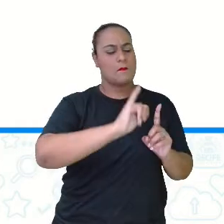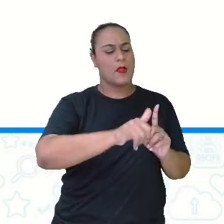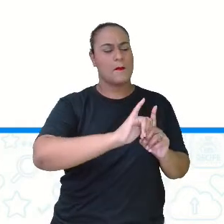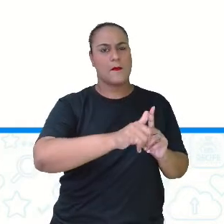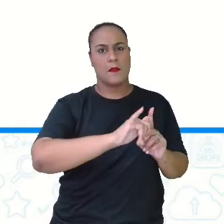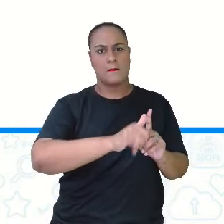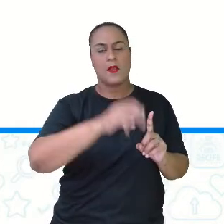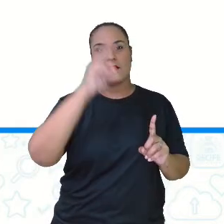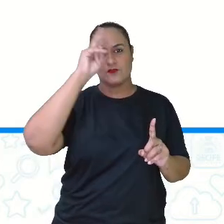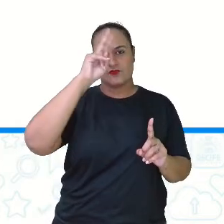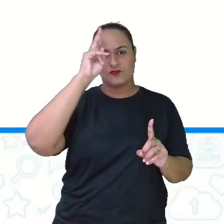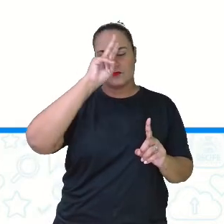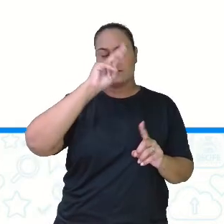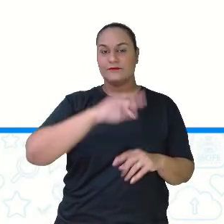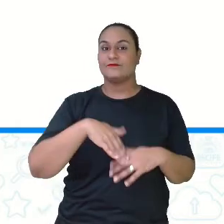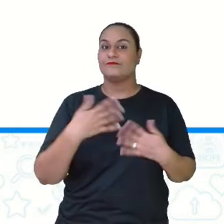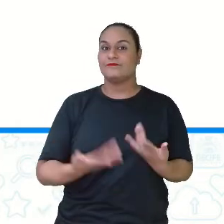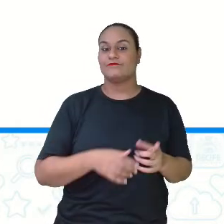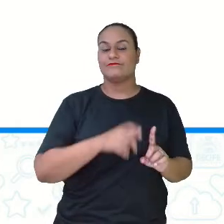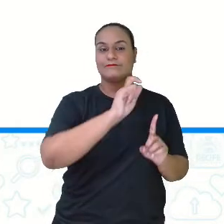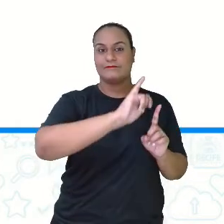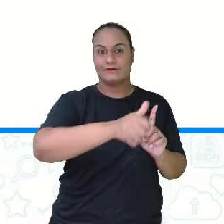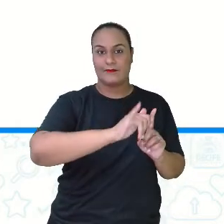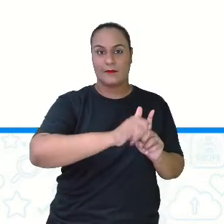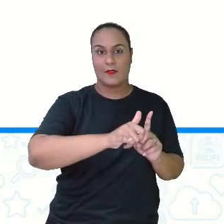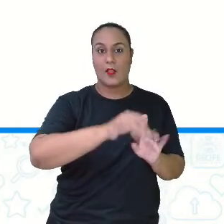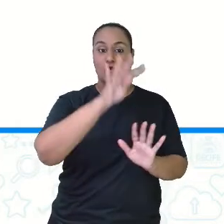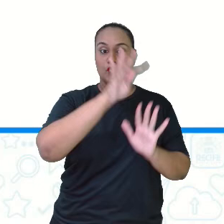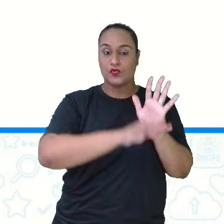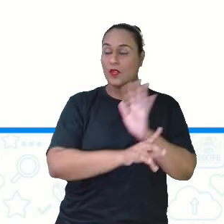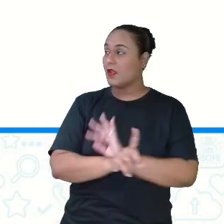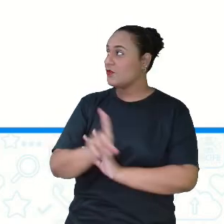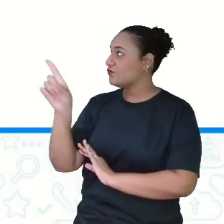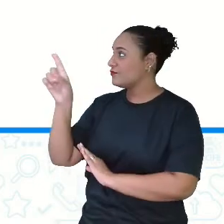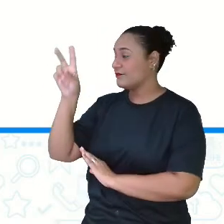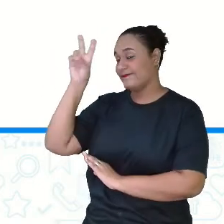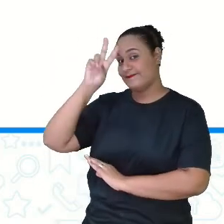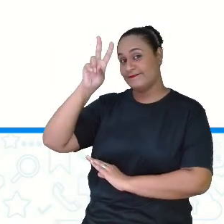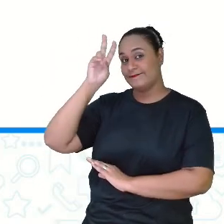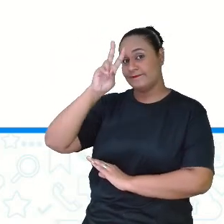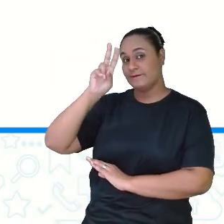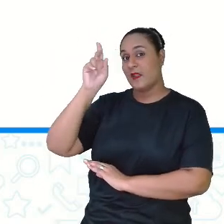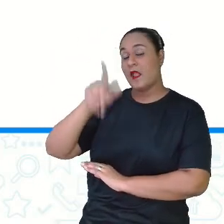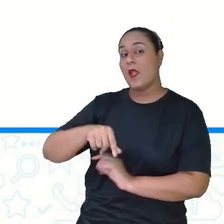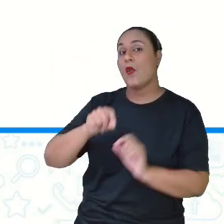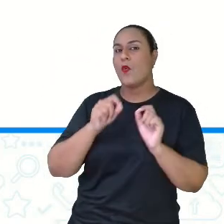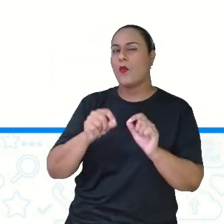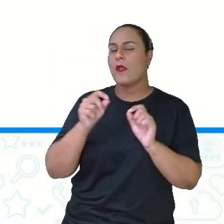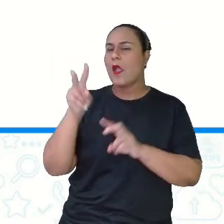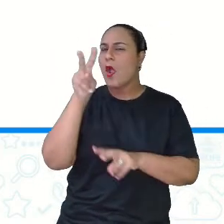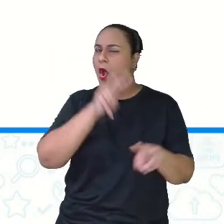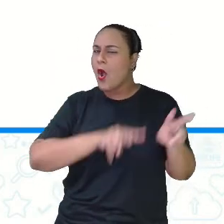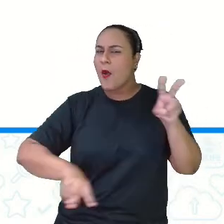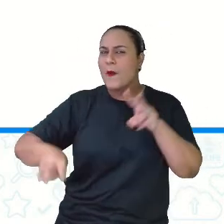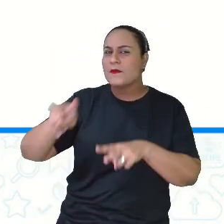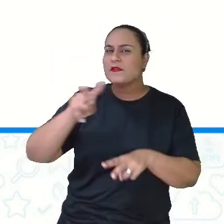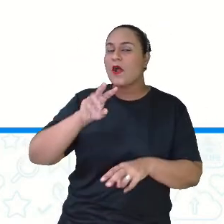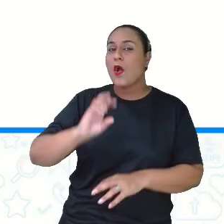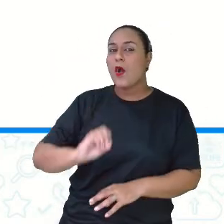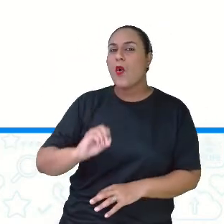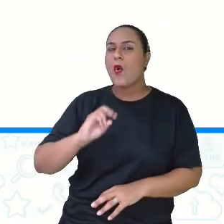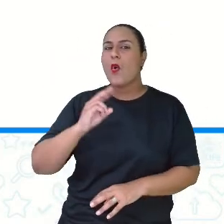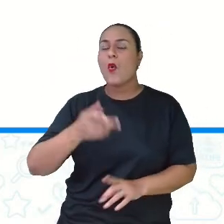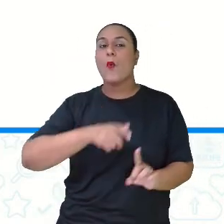história. Então, o narrador, nesse texto aí, nessa história, ele é observador ou